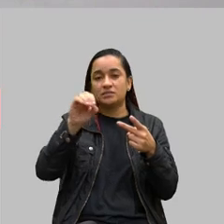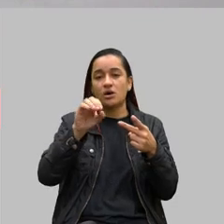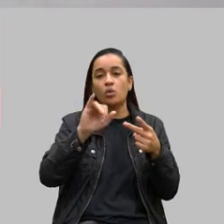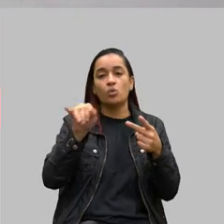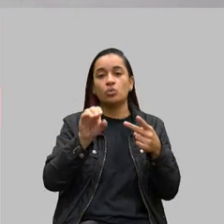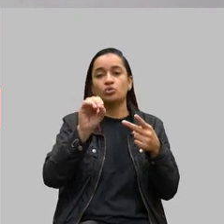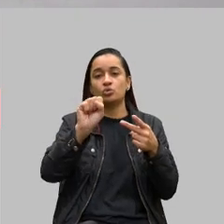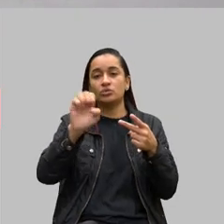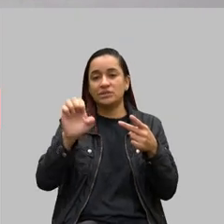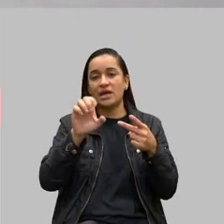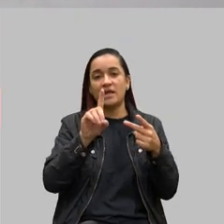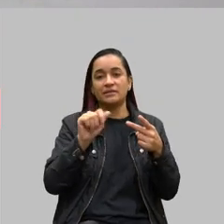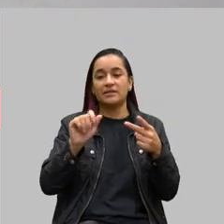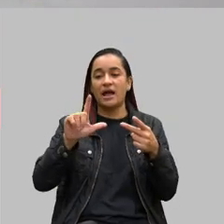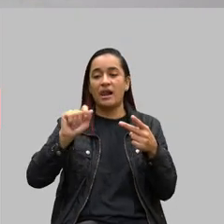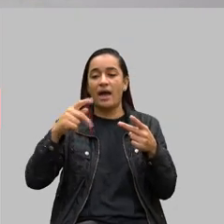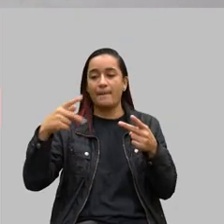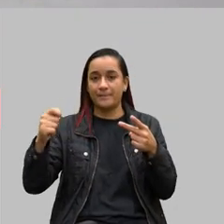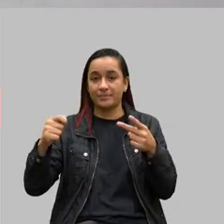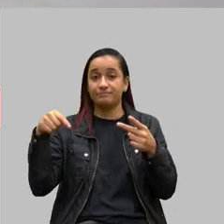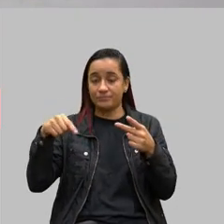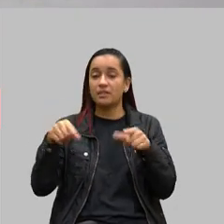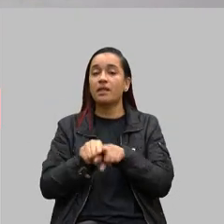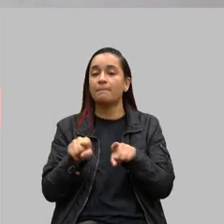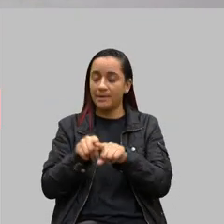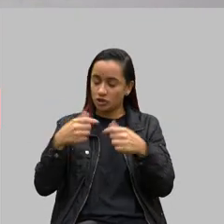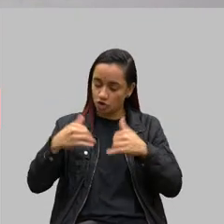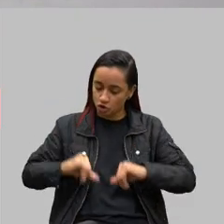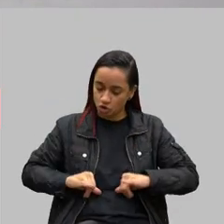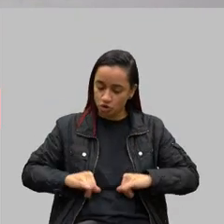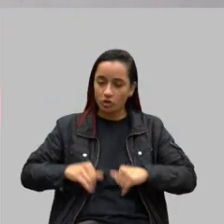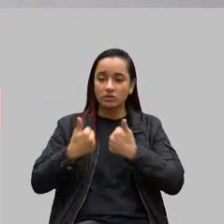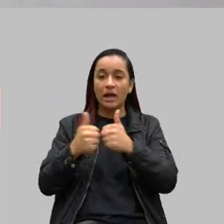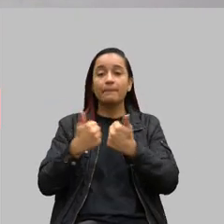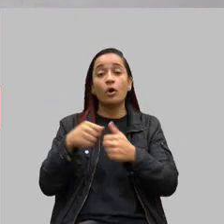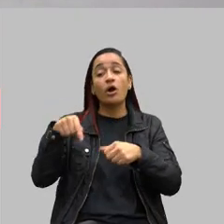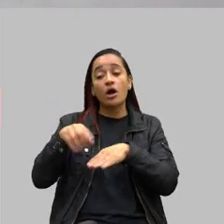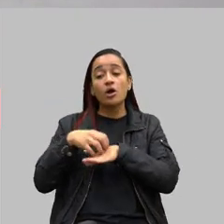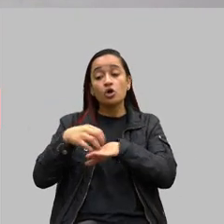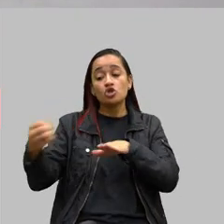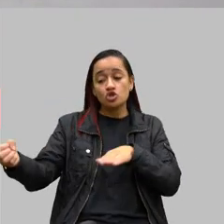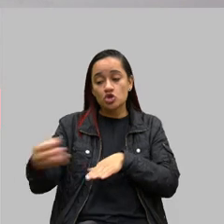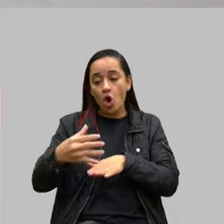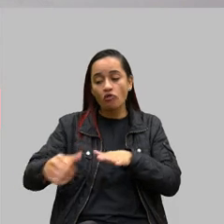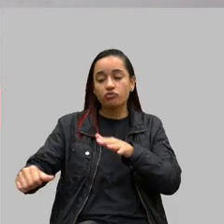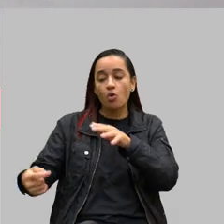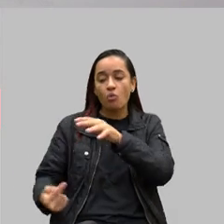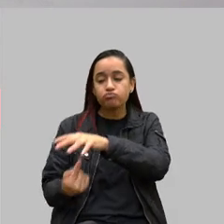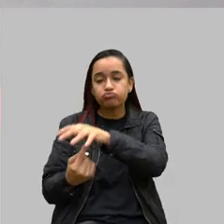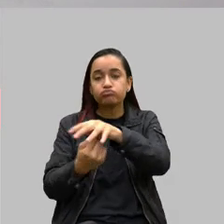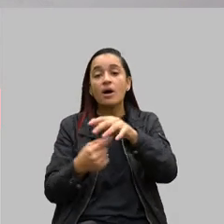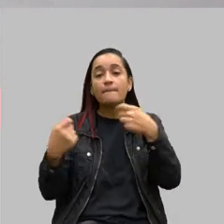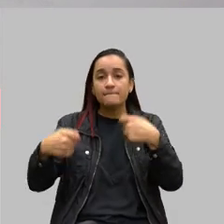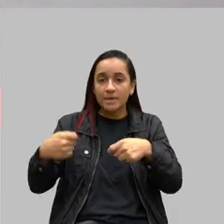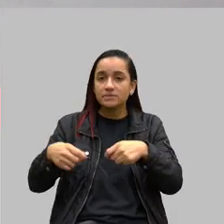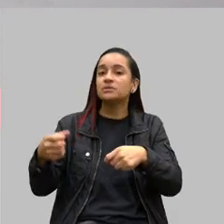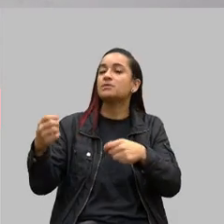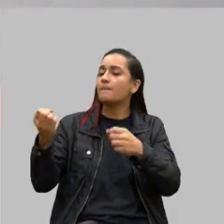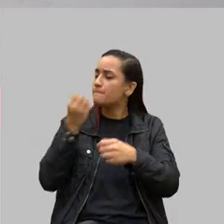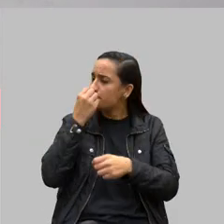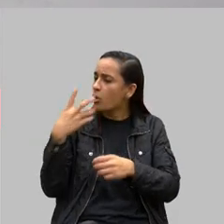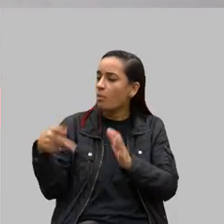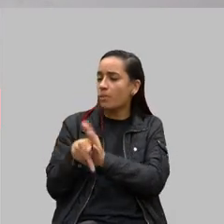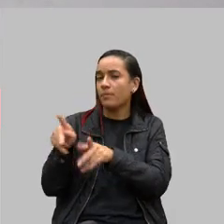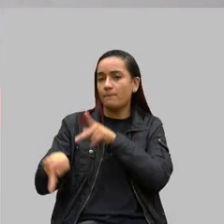implantada também perto ali da Vila ecal eh um novo terminal que será muito bom para aquela população então só quero reforçar